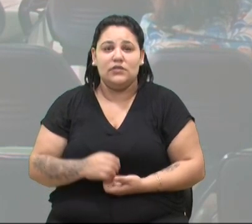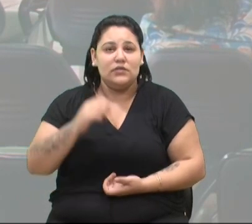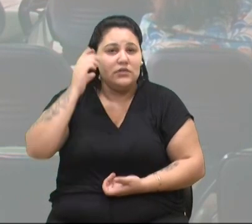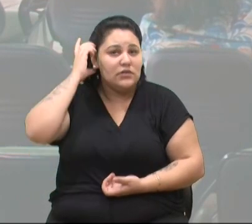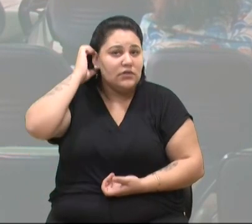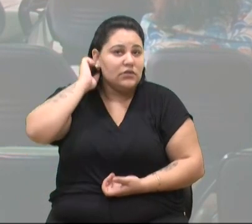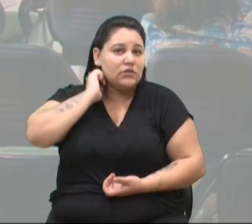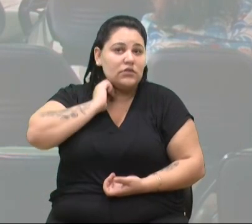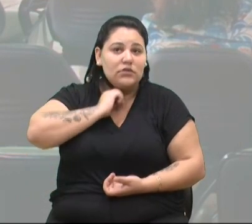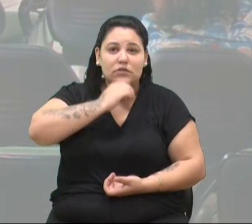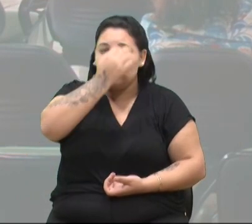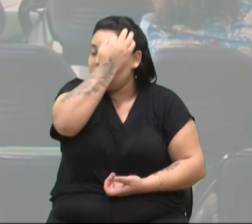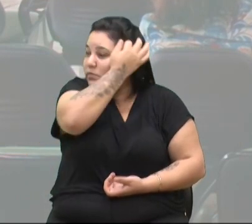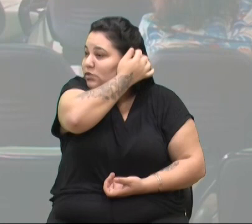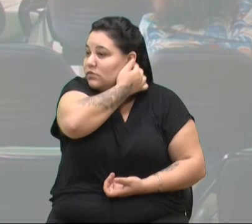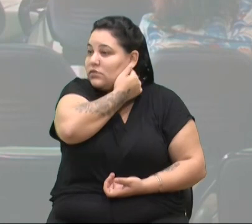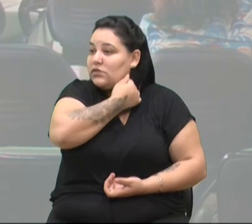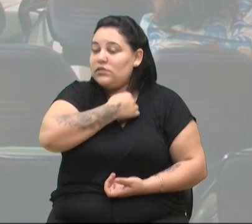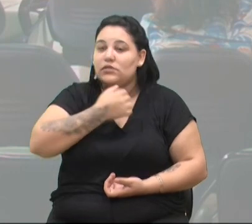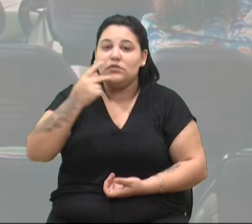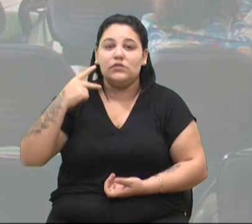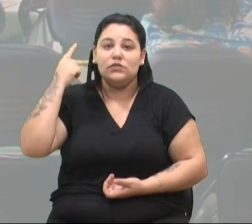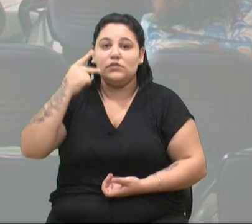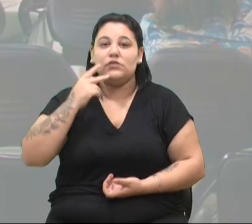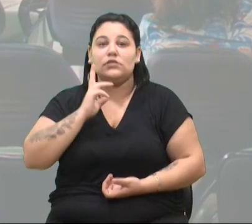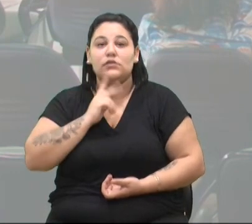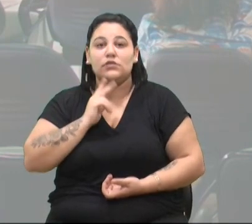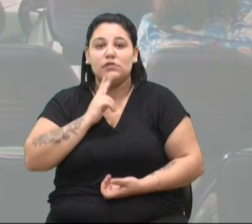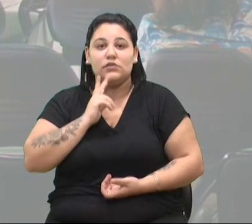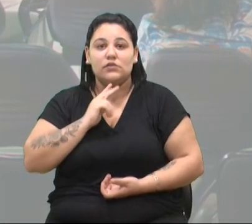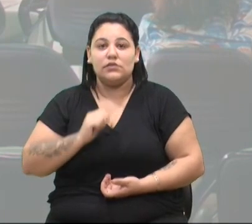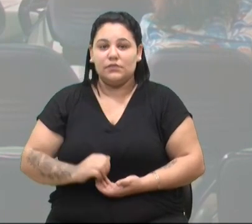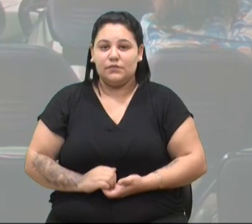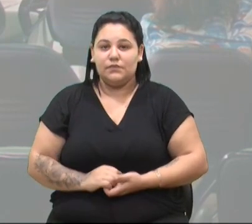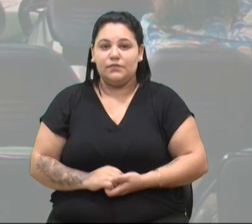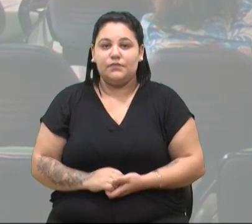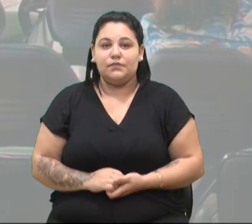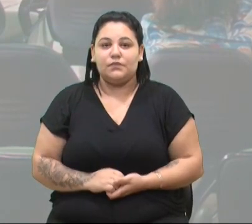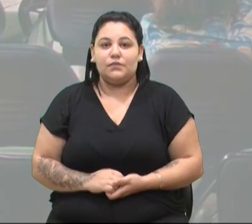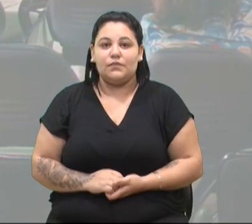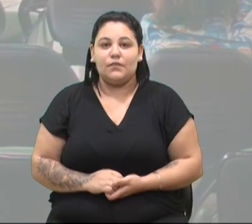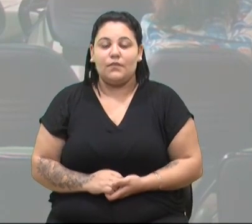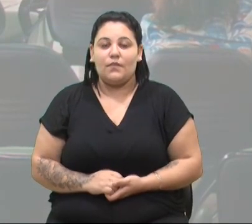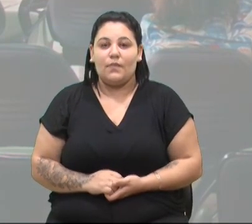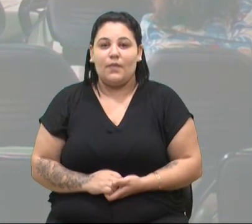Vereador Renato Oliveira, com a palavra.